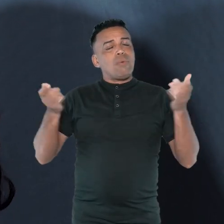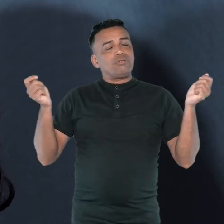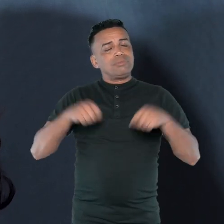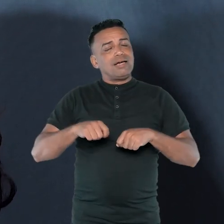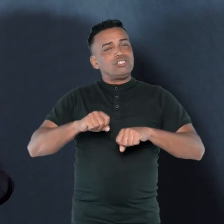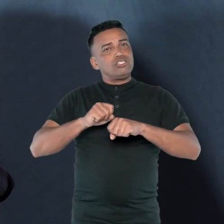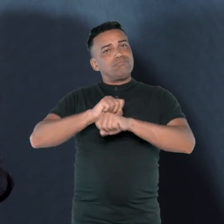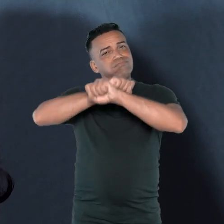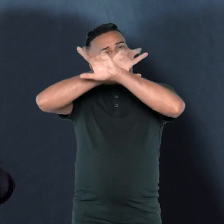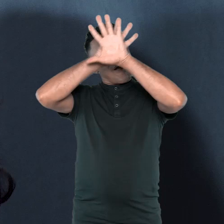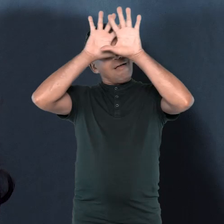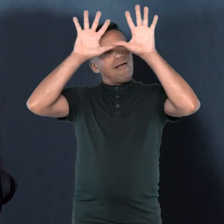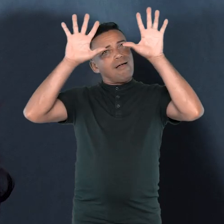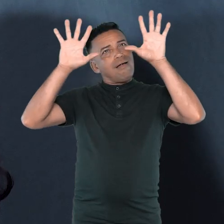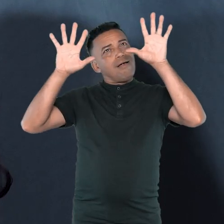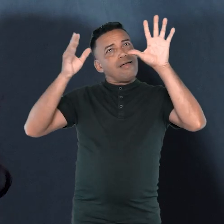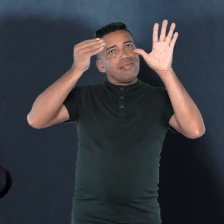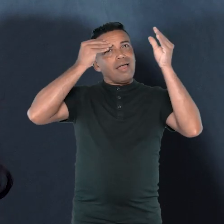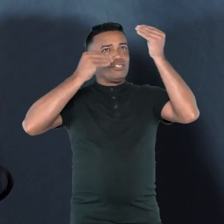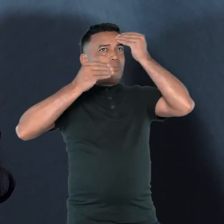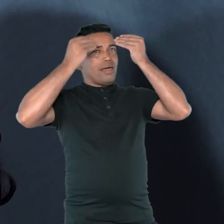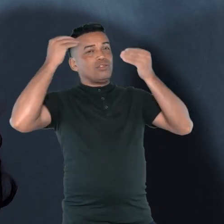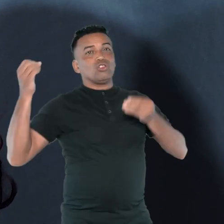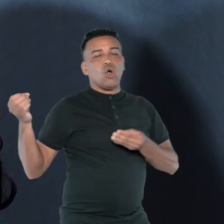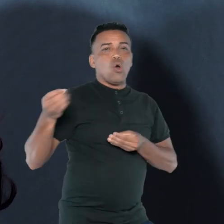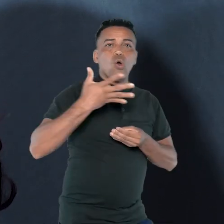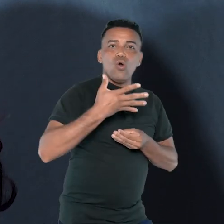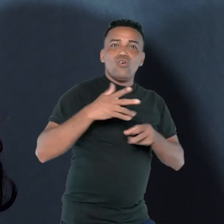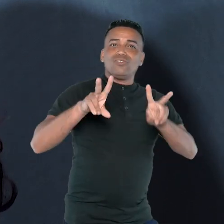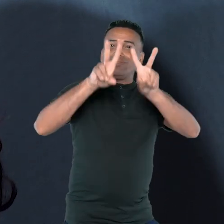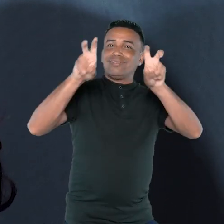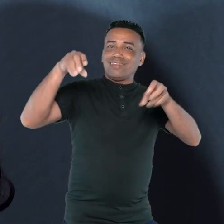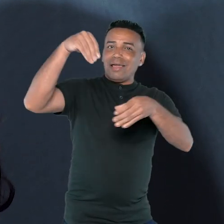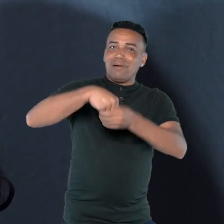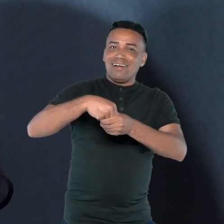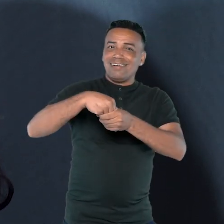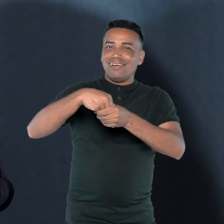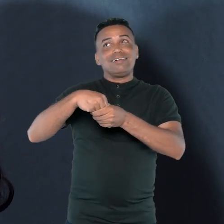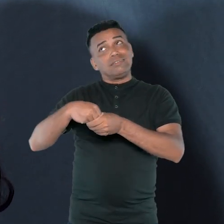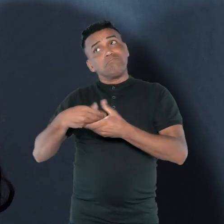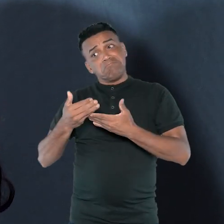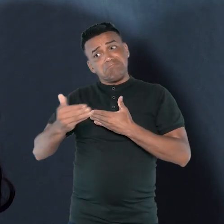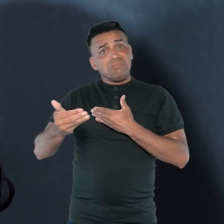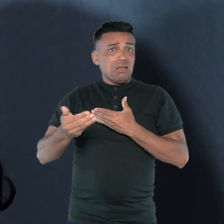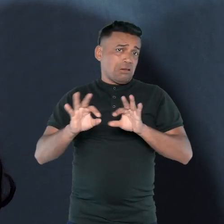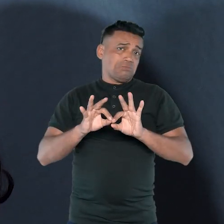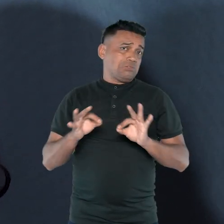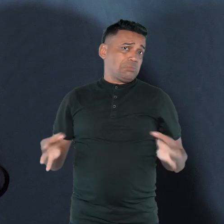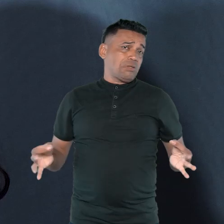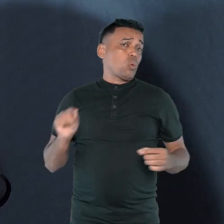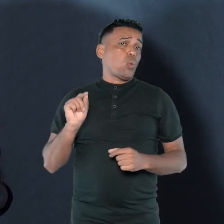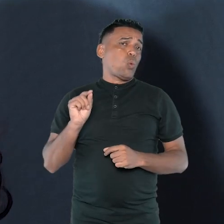possibilidade também de criar outros entendimentos sobre aquilo que, a princípio, era